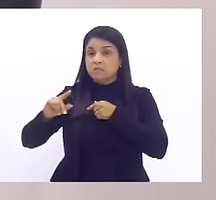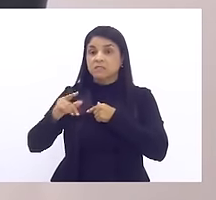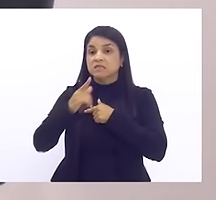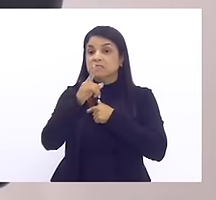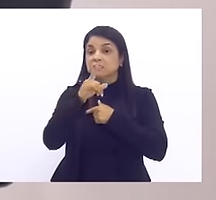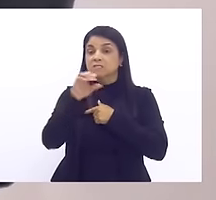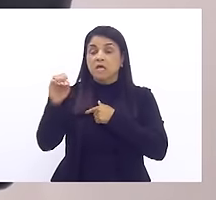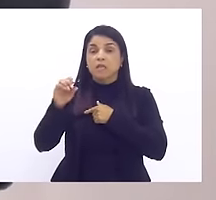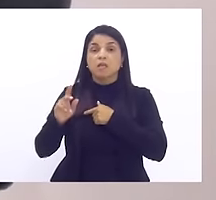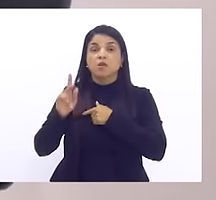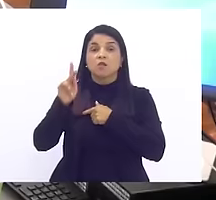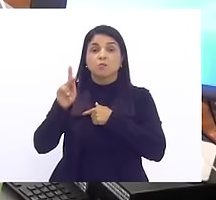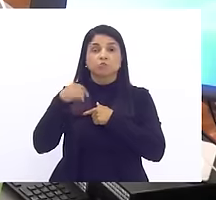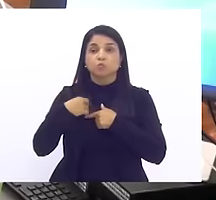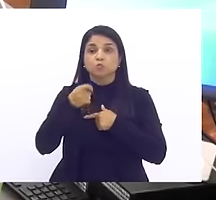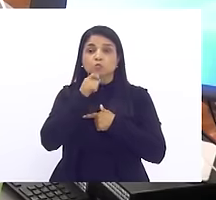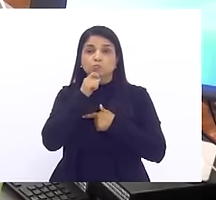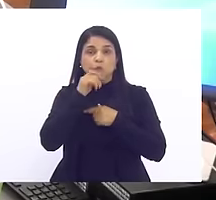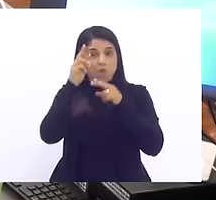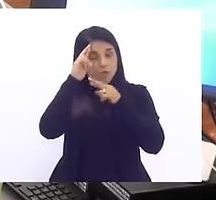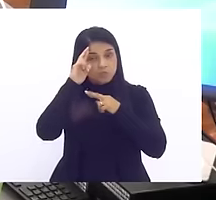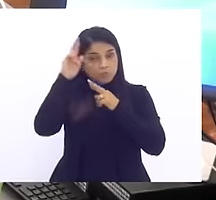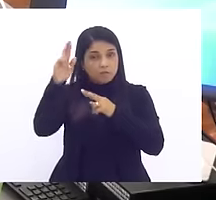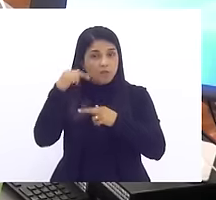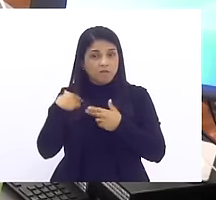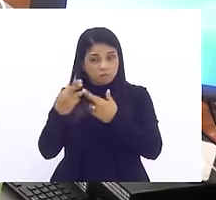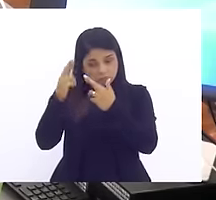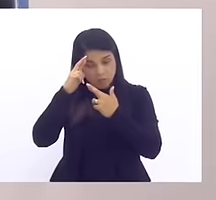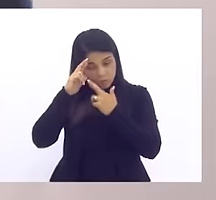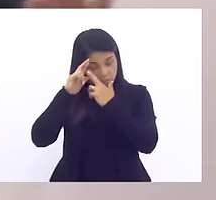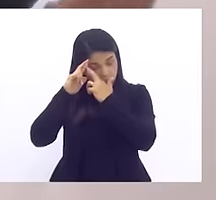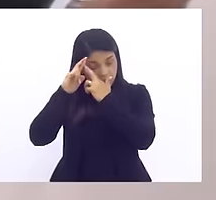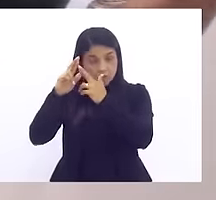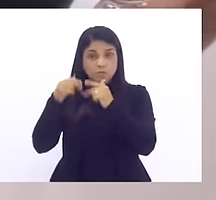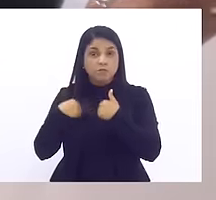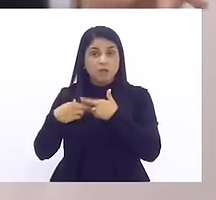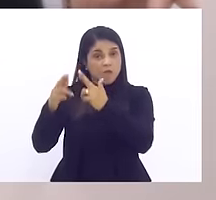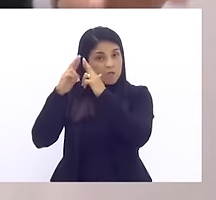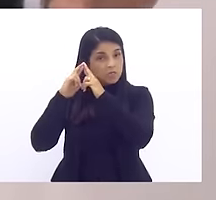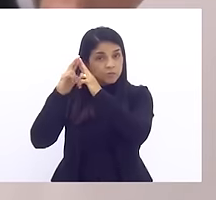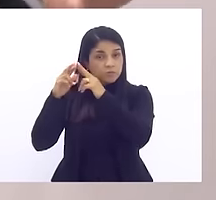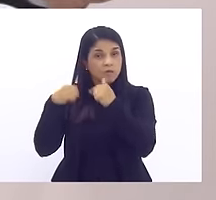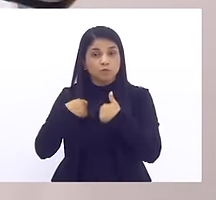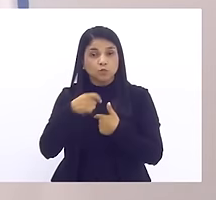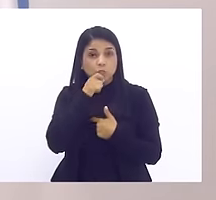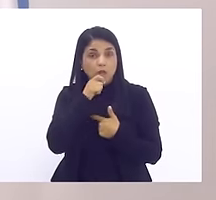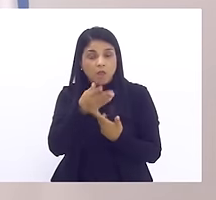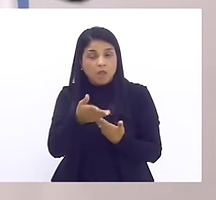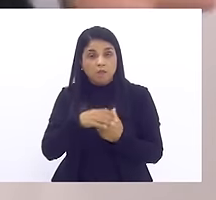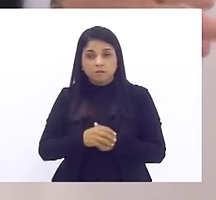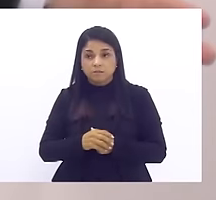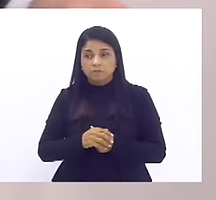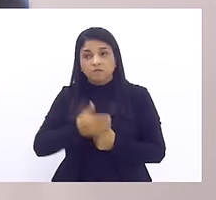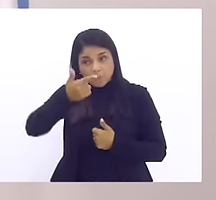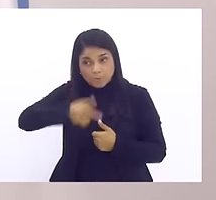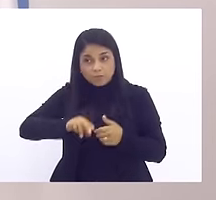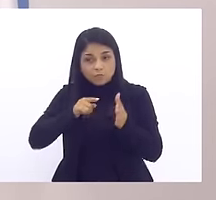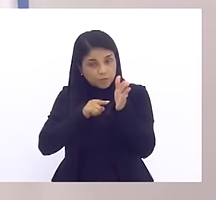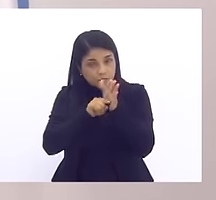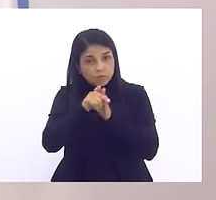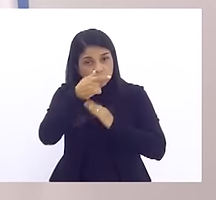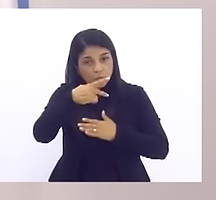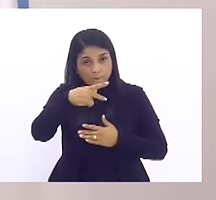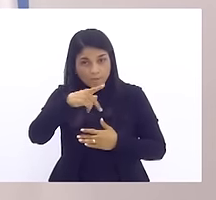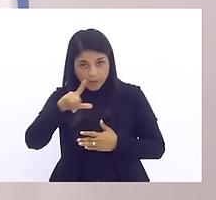irresponsável a gente pergunta o pai da criança na pele vou perguntar de novo para a pele